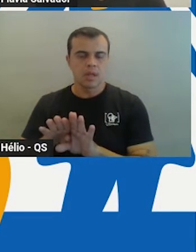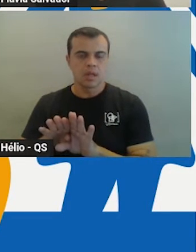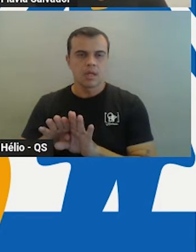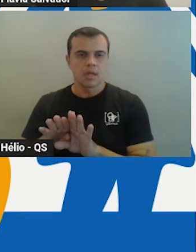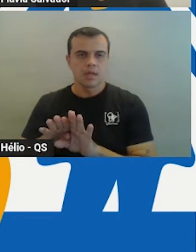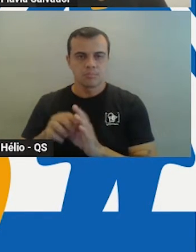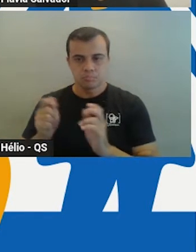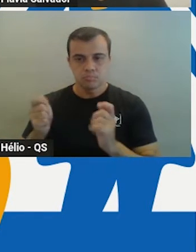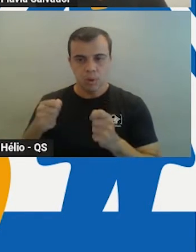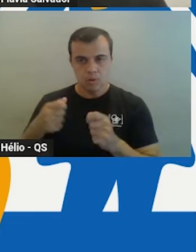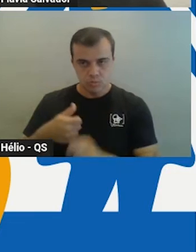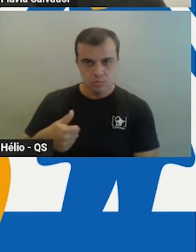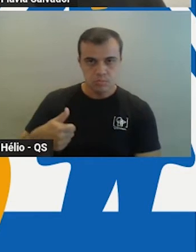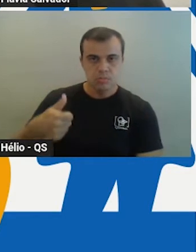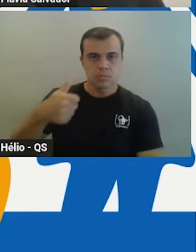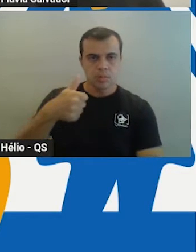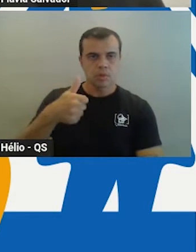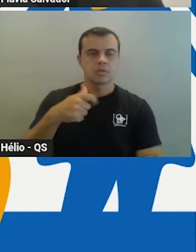ser protagonista, de você